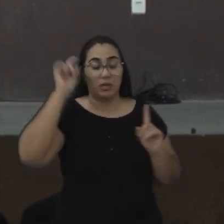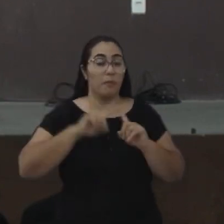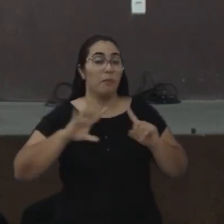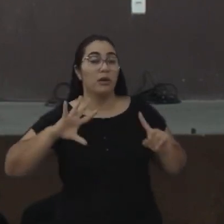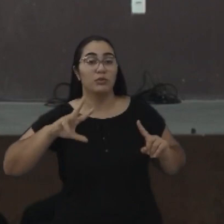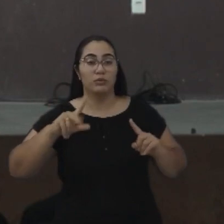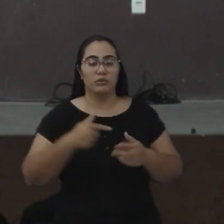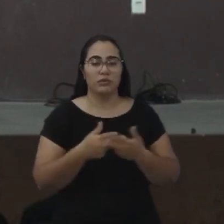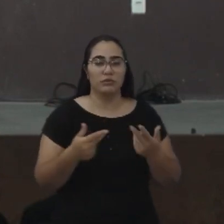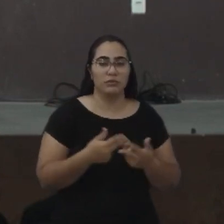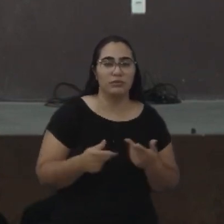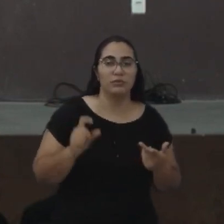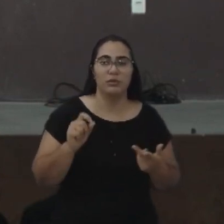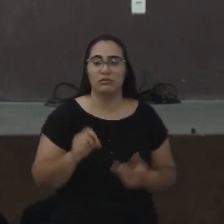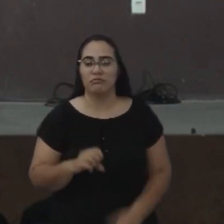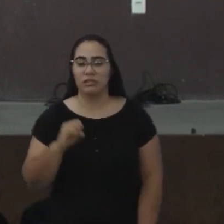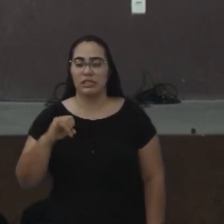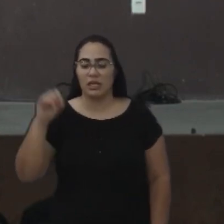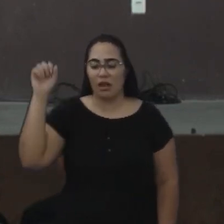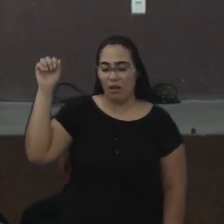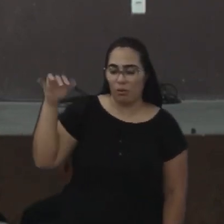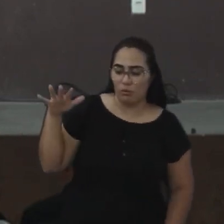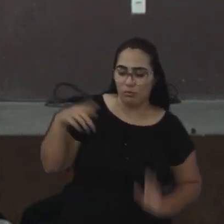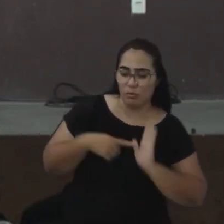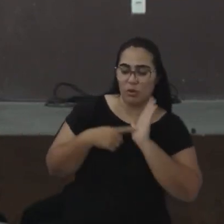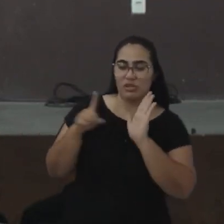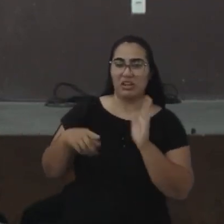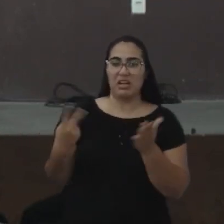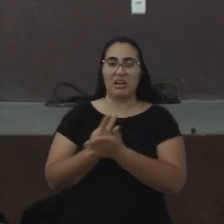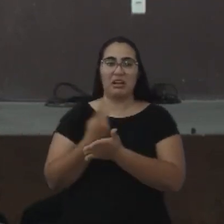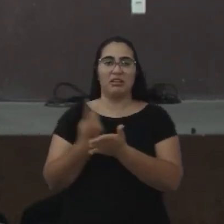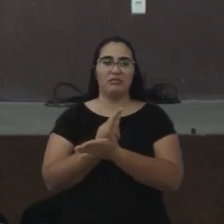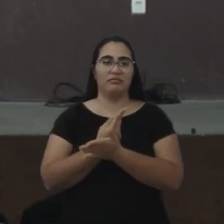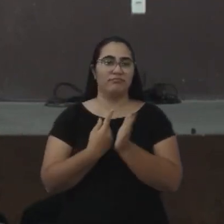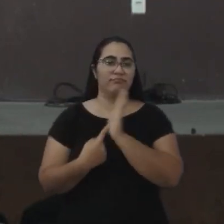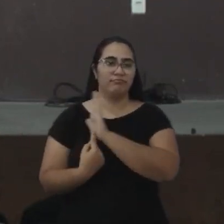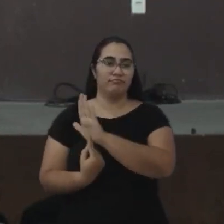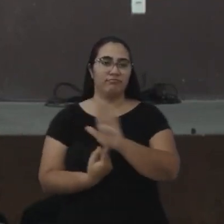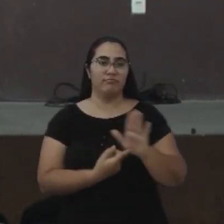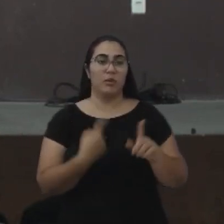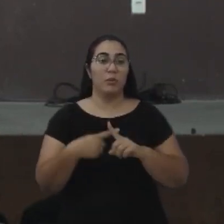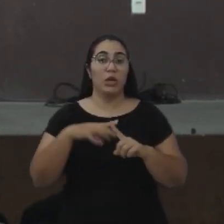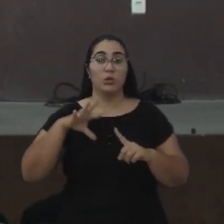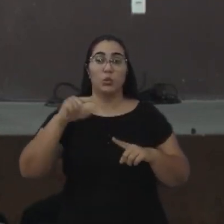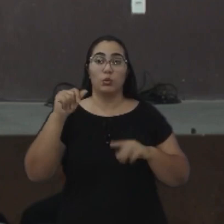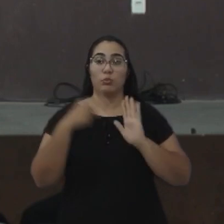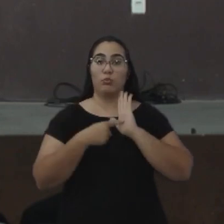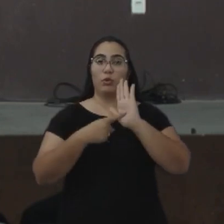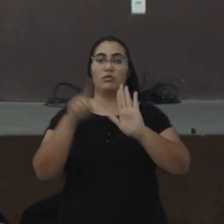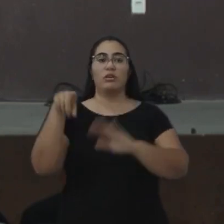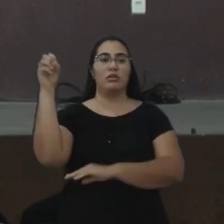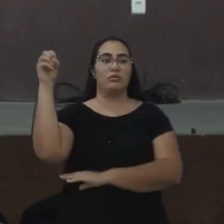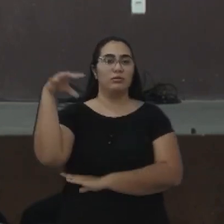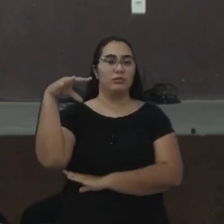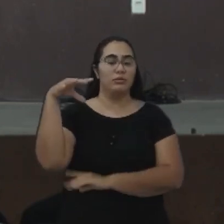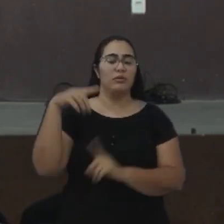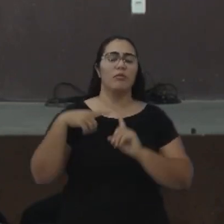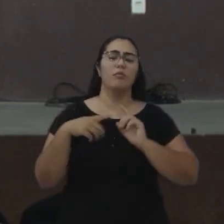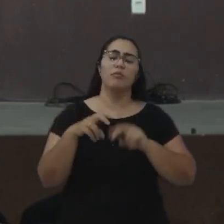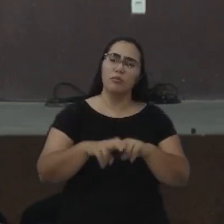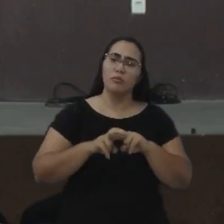coisas, quando reprovadas pela luz, se tornam manifestas. Porque tudo o que se manifesta é luz. Por isso é que se